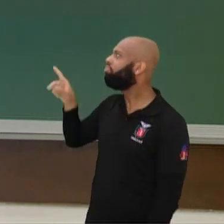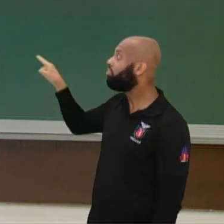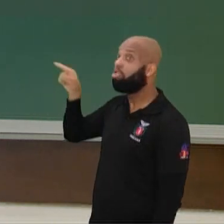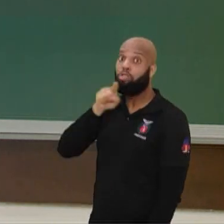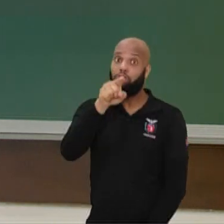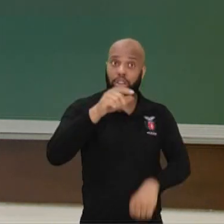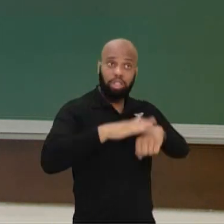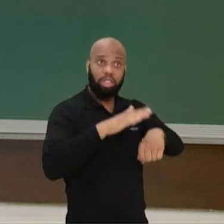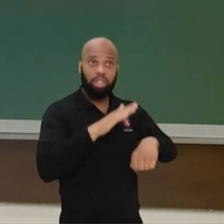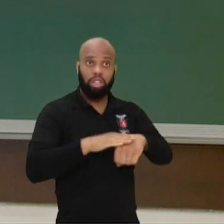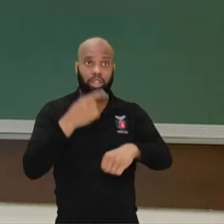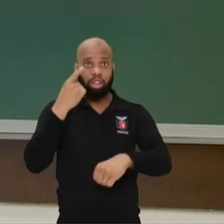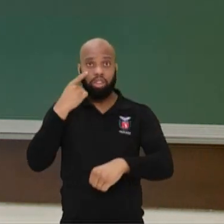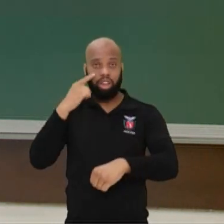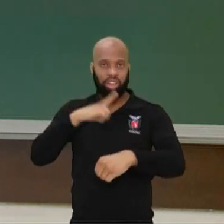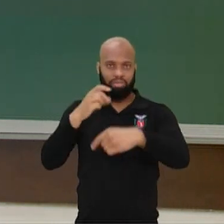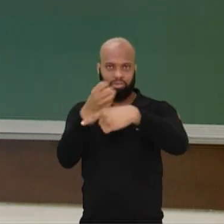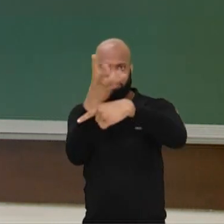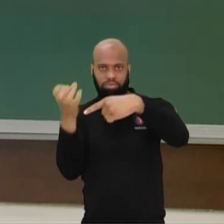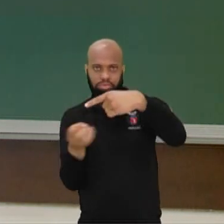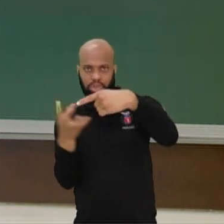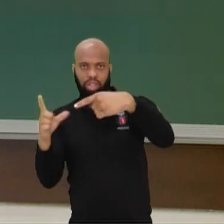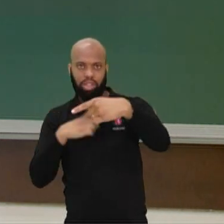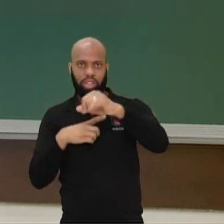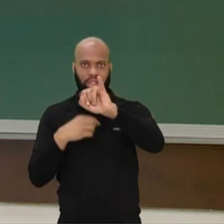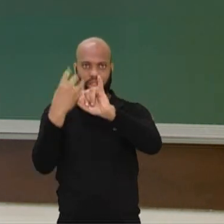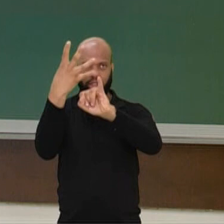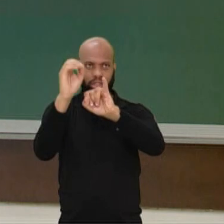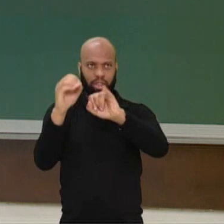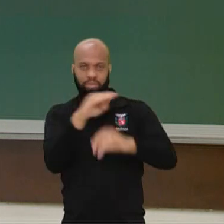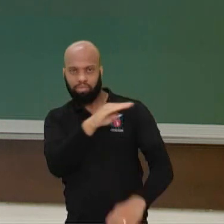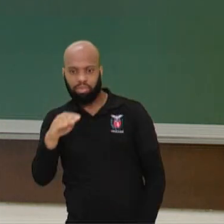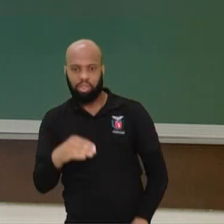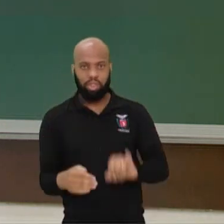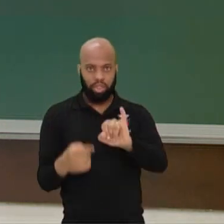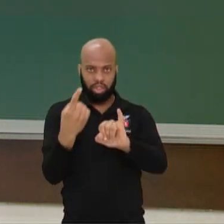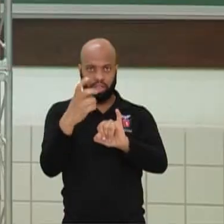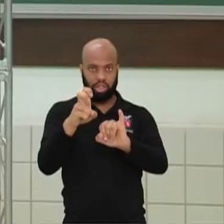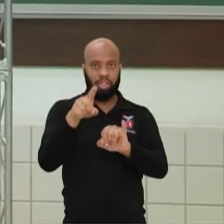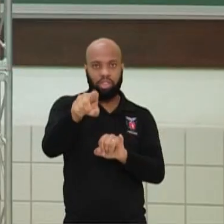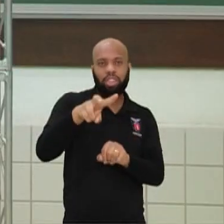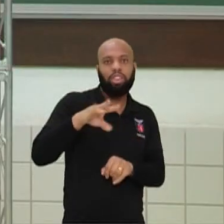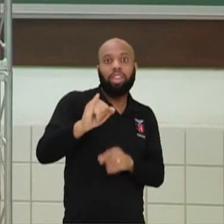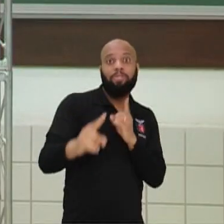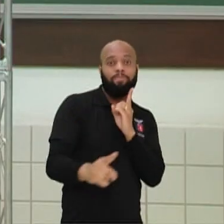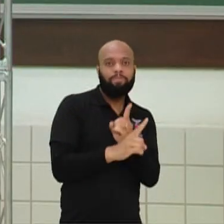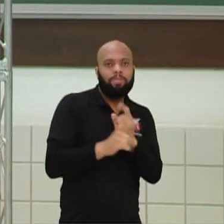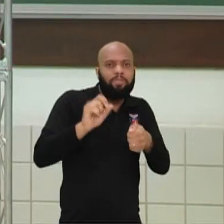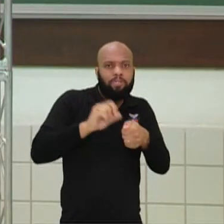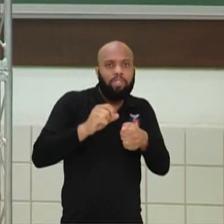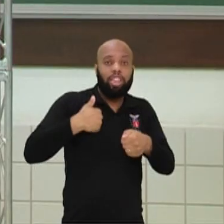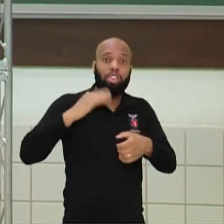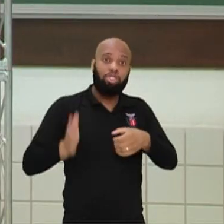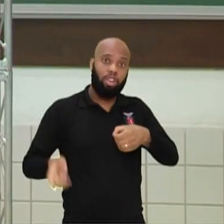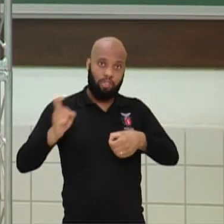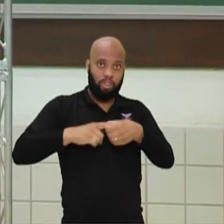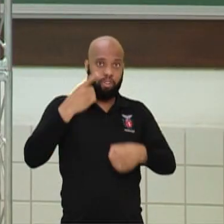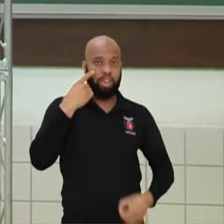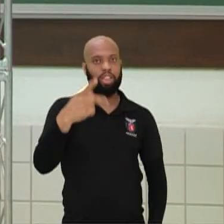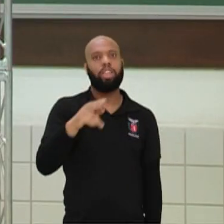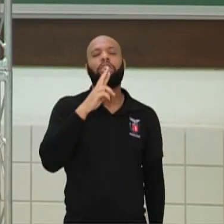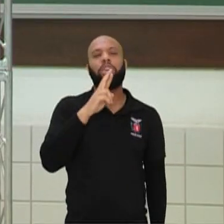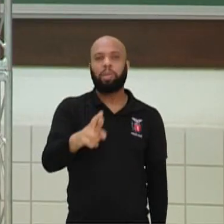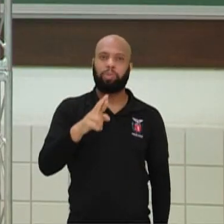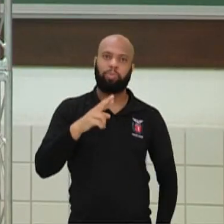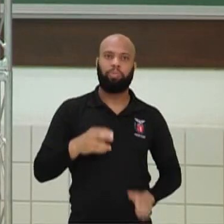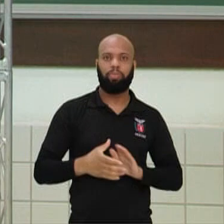de i elevado a 40 dividido por i elevado a 15. Então, façam a divisão e aí a